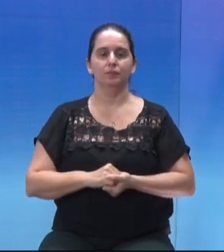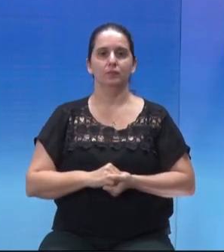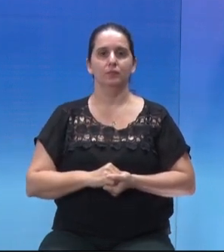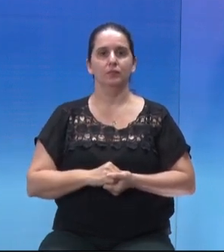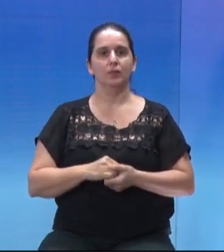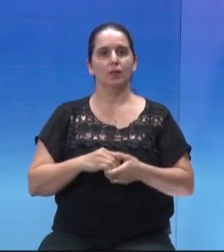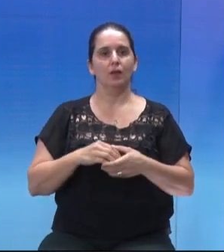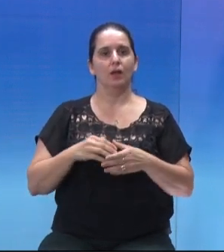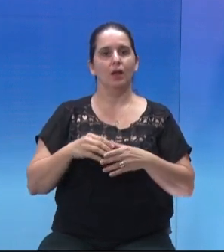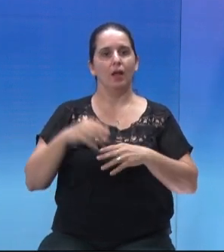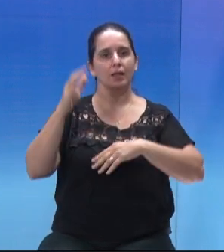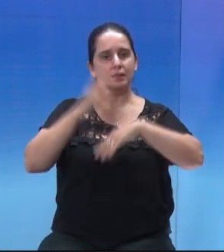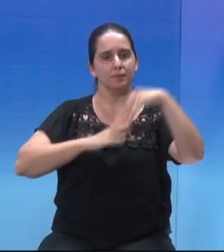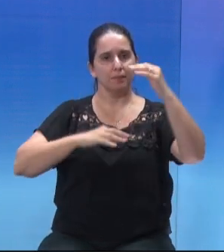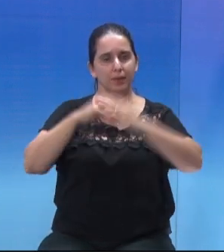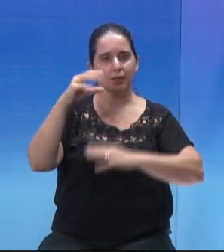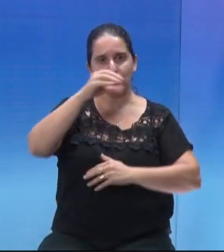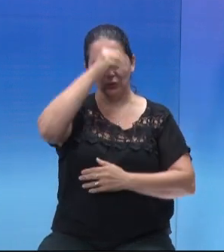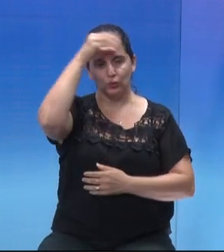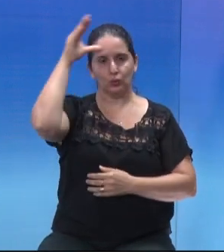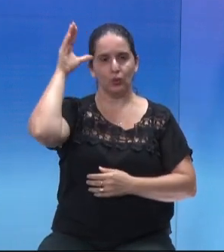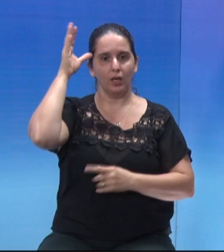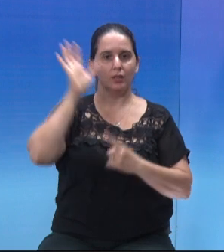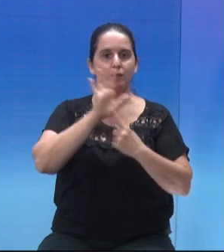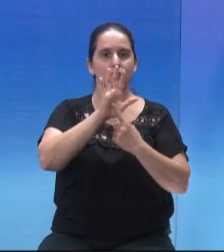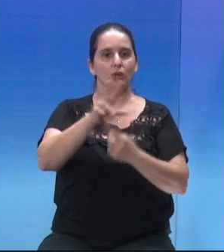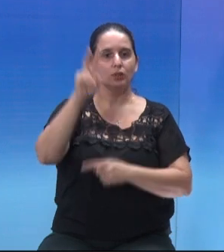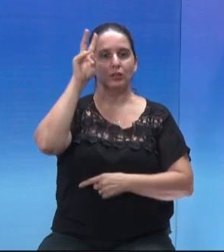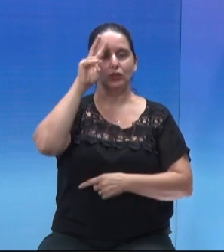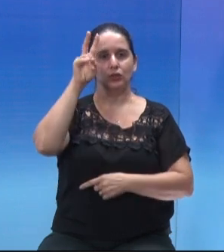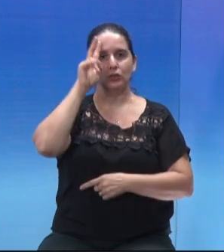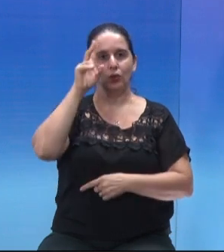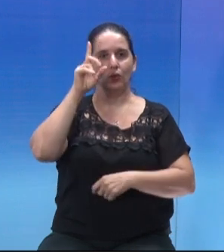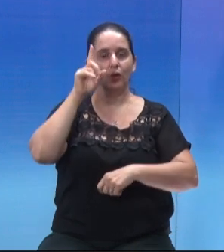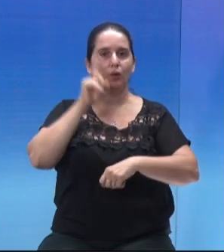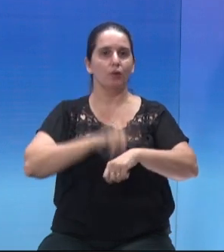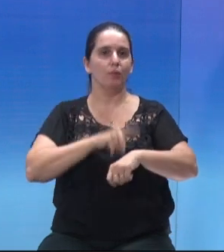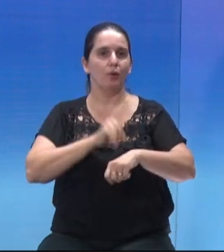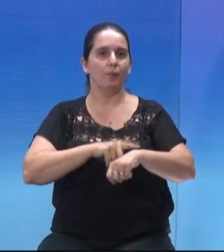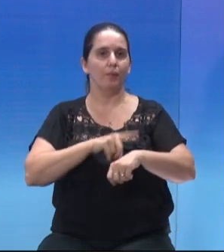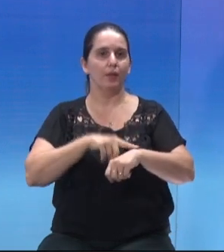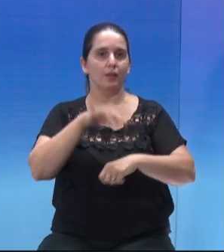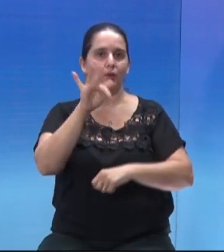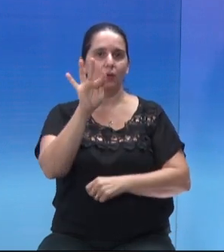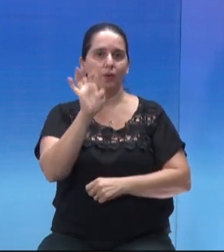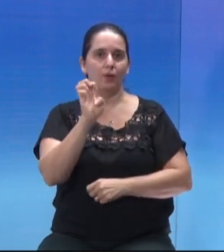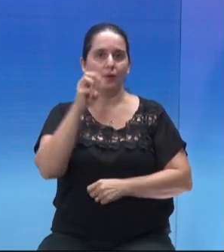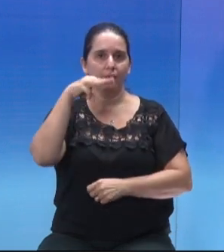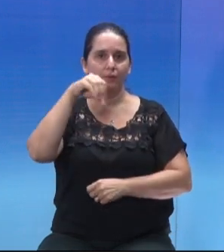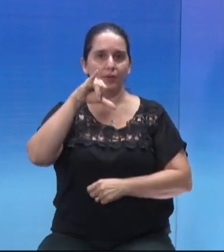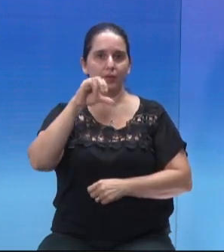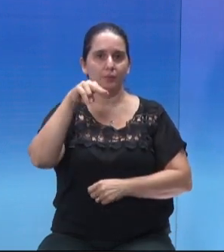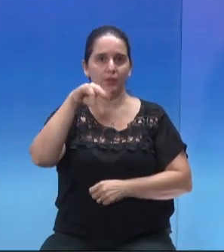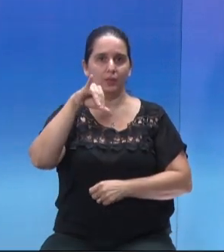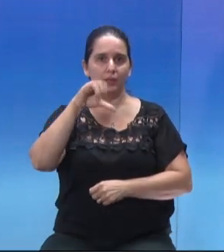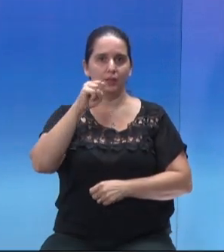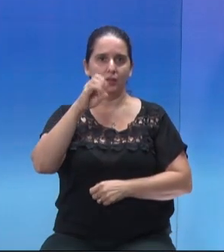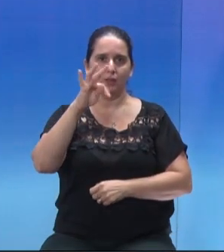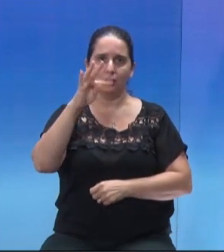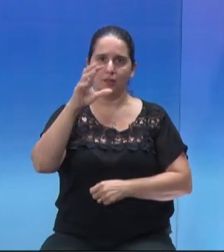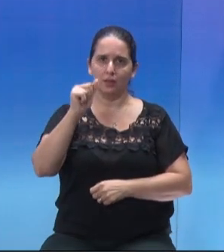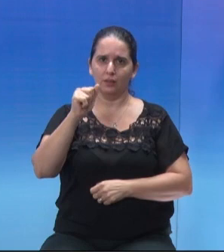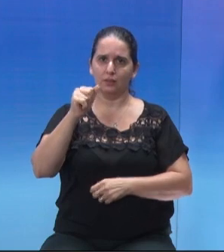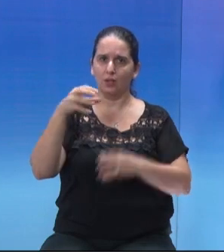Sim, as práticas culturais narradas remetem historicamente ao movimento feminista. O que é o